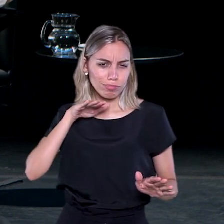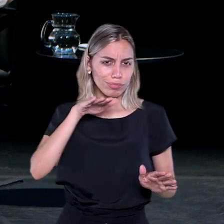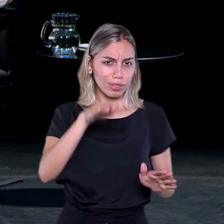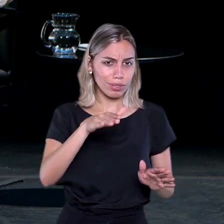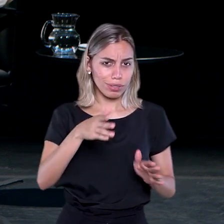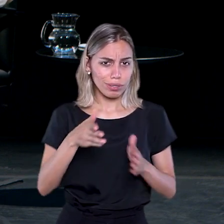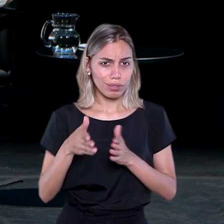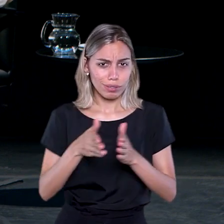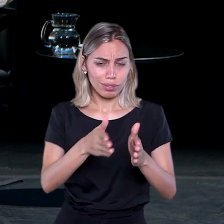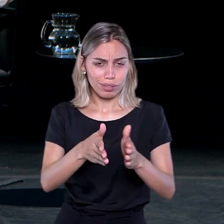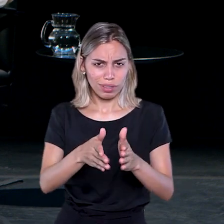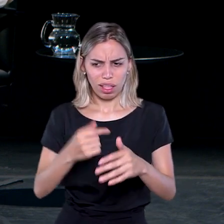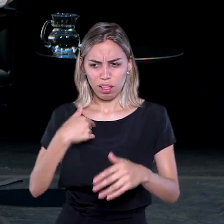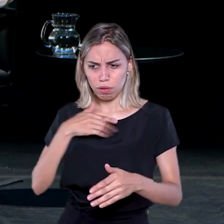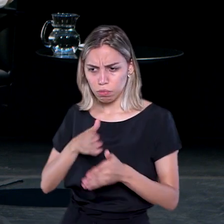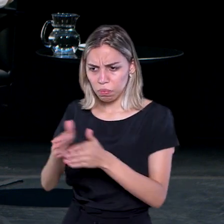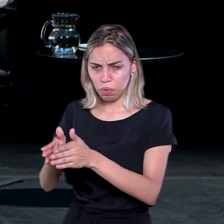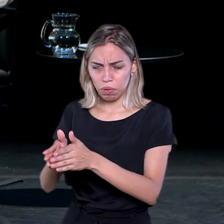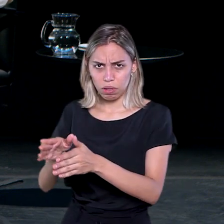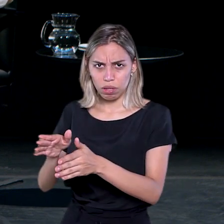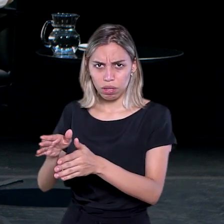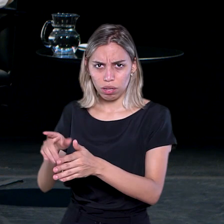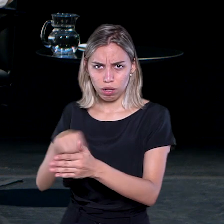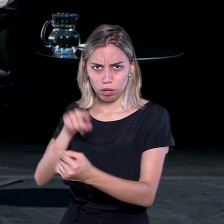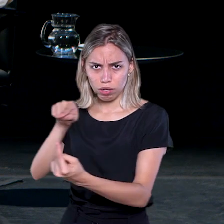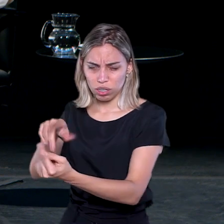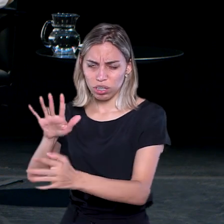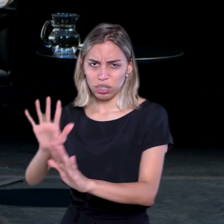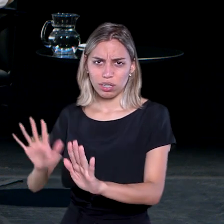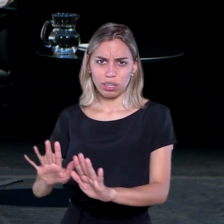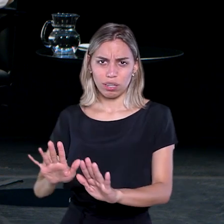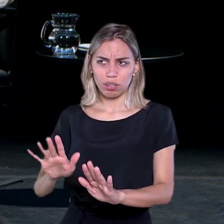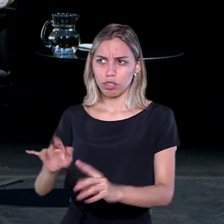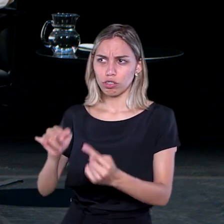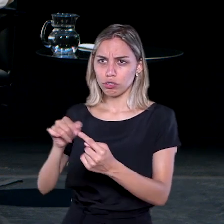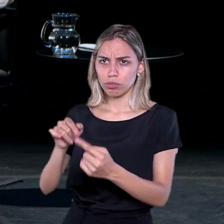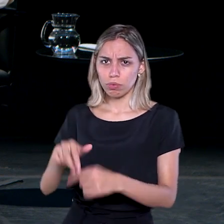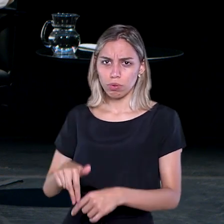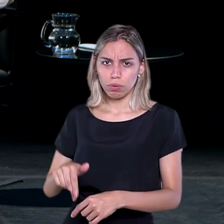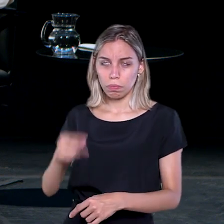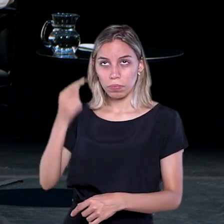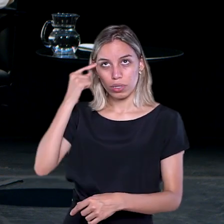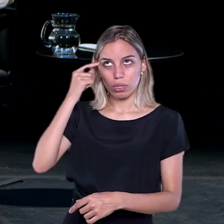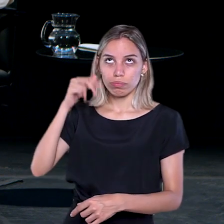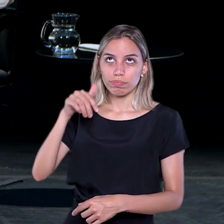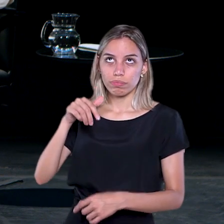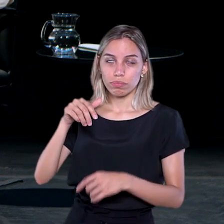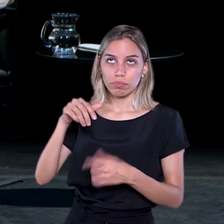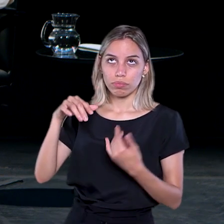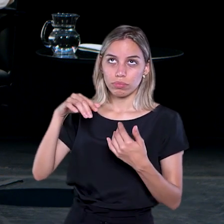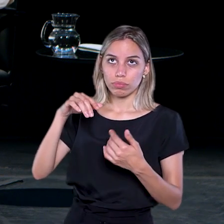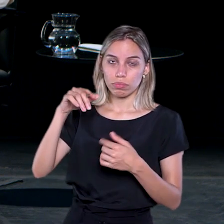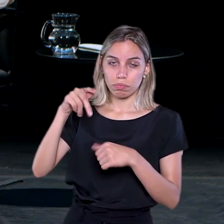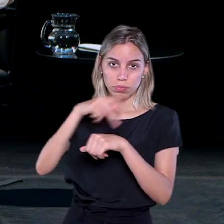africana e afrodiaspórica, né, da cosmopercepção africana, que não traz essa dicotomia entre mente e